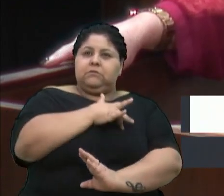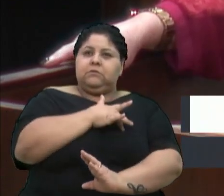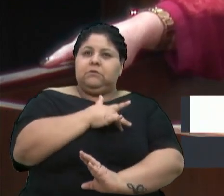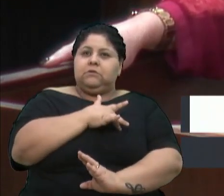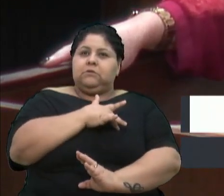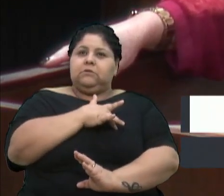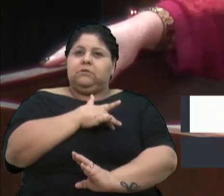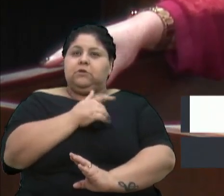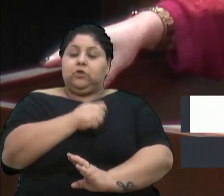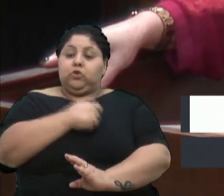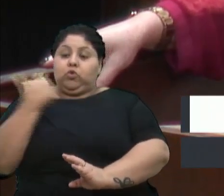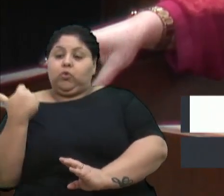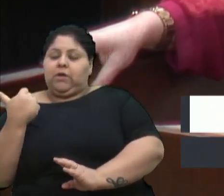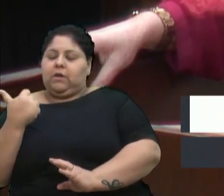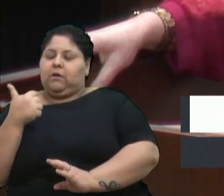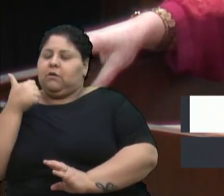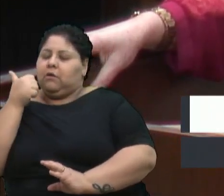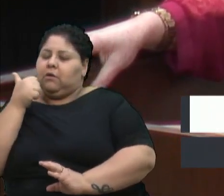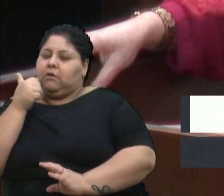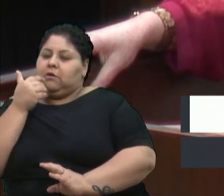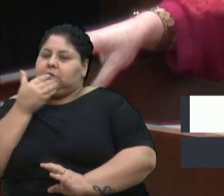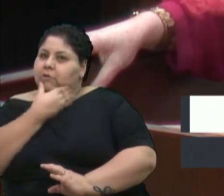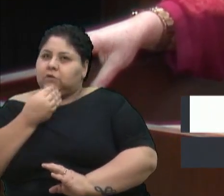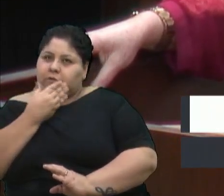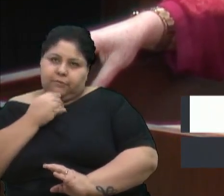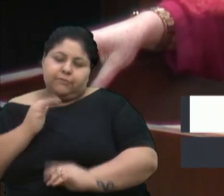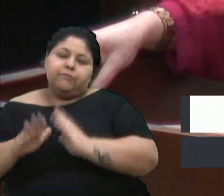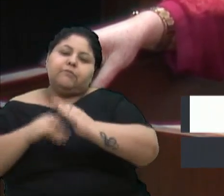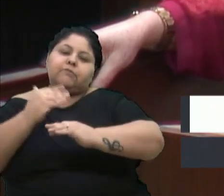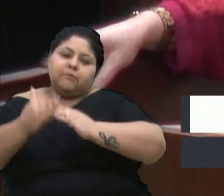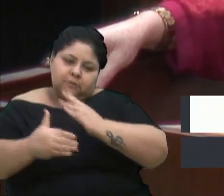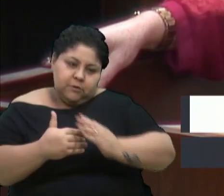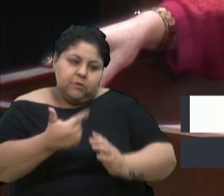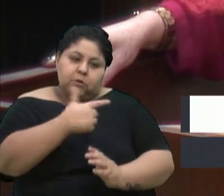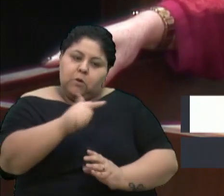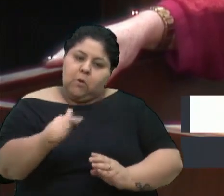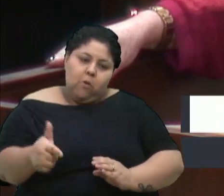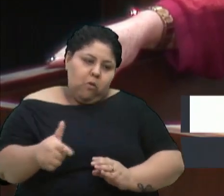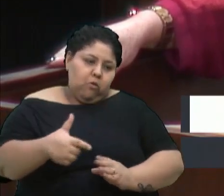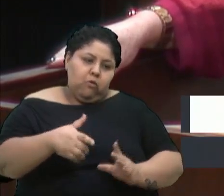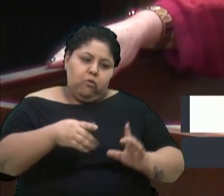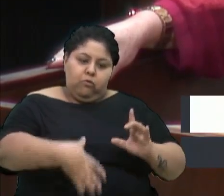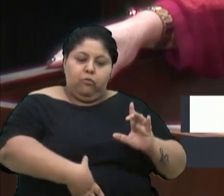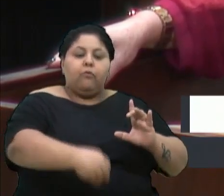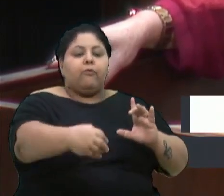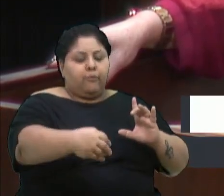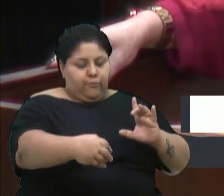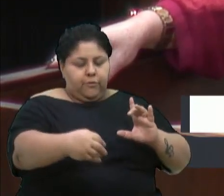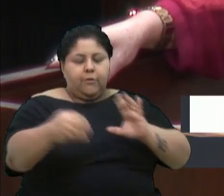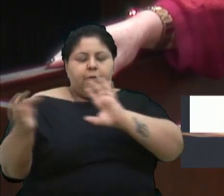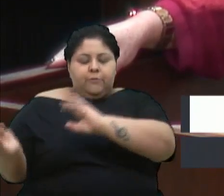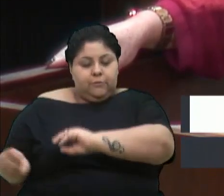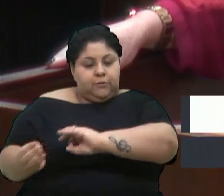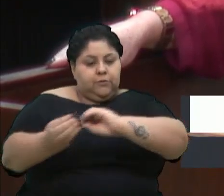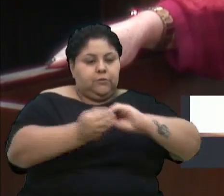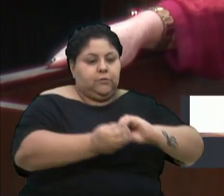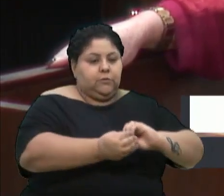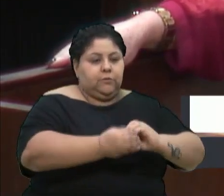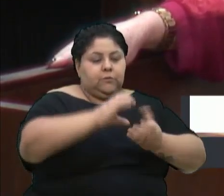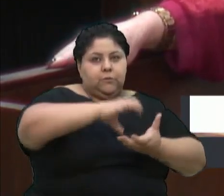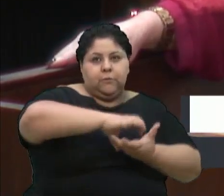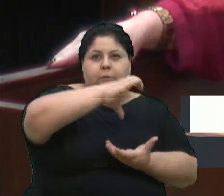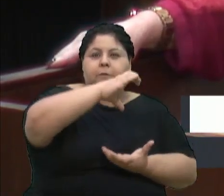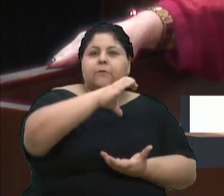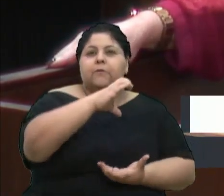homens, porque além das suas questões, muitas vezes, ou para ter o filho, para levar um idoso